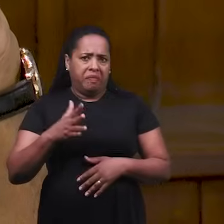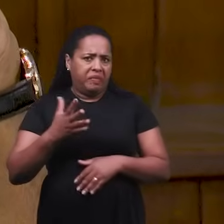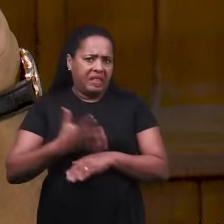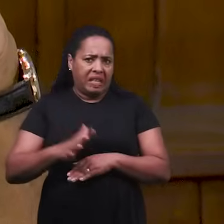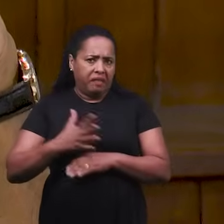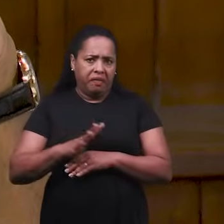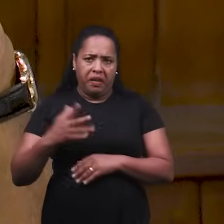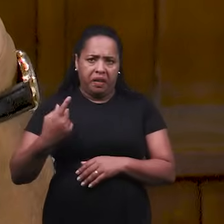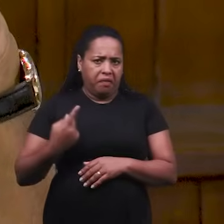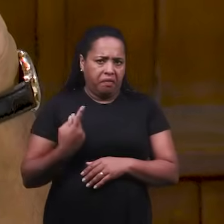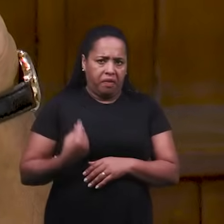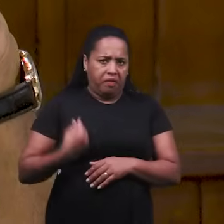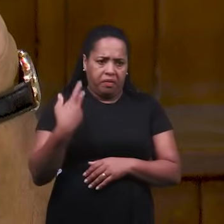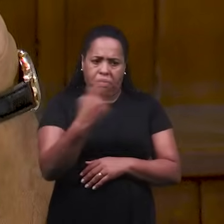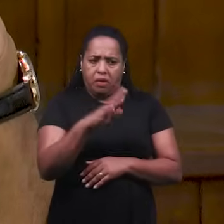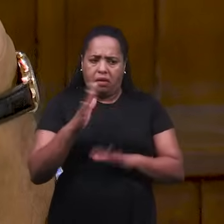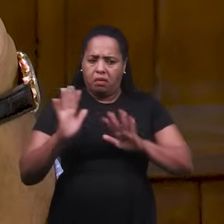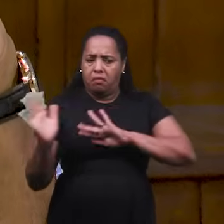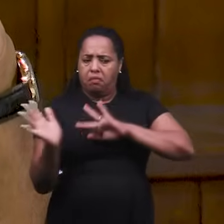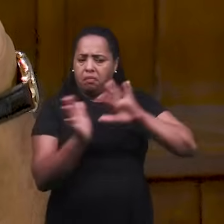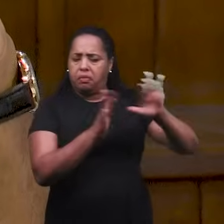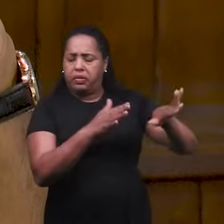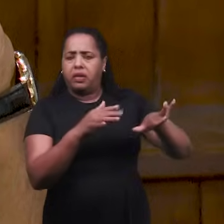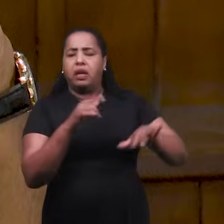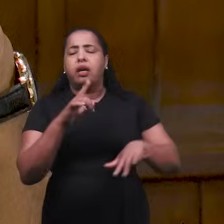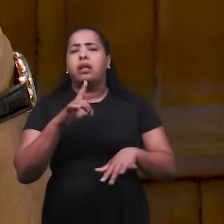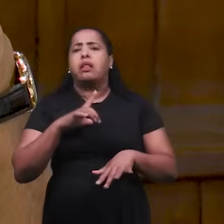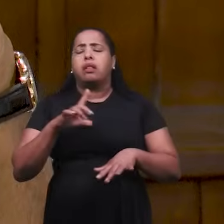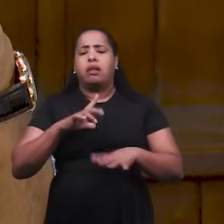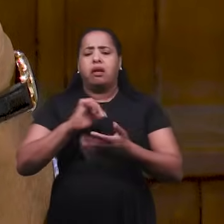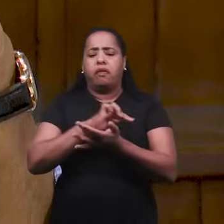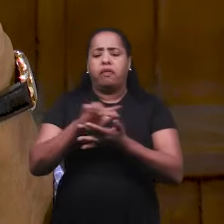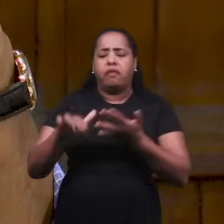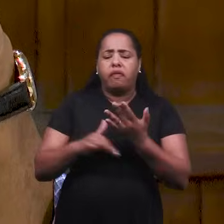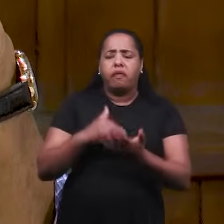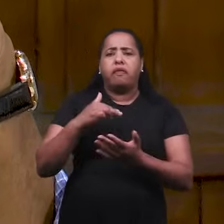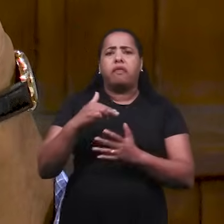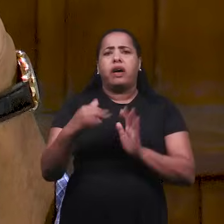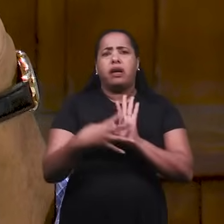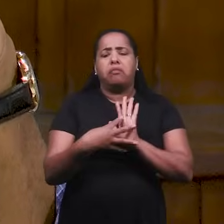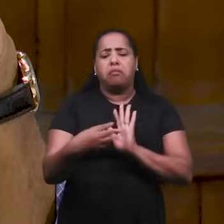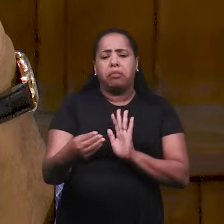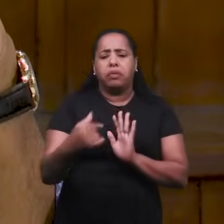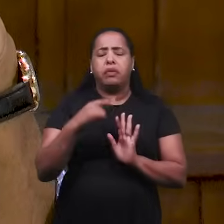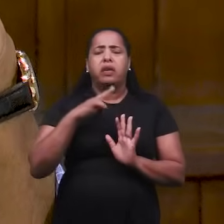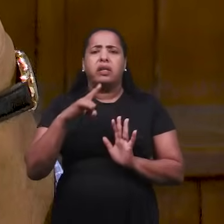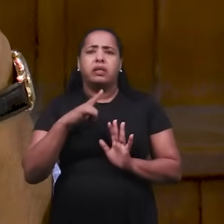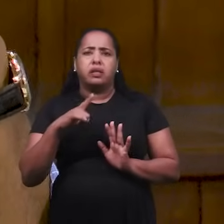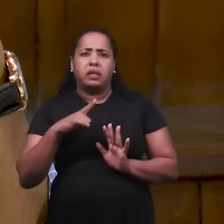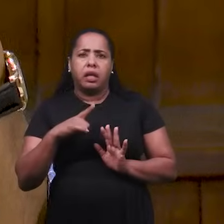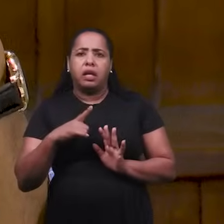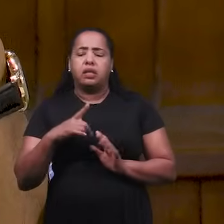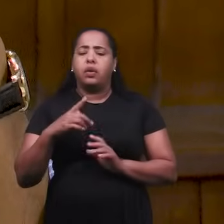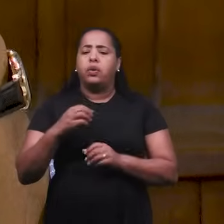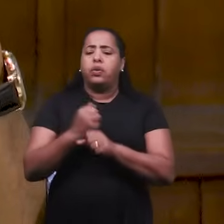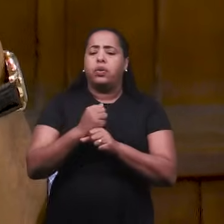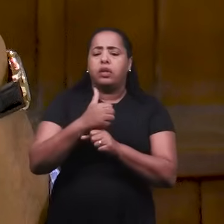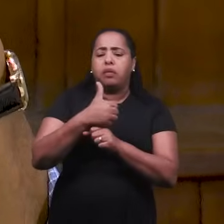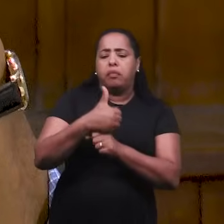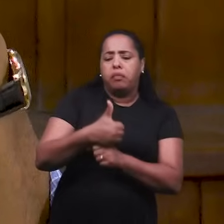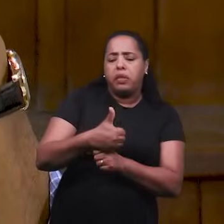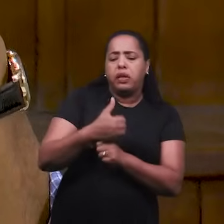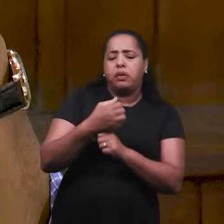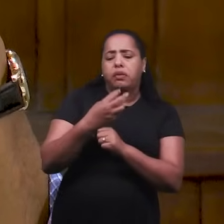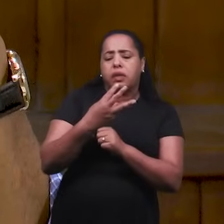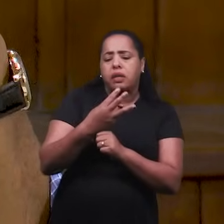Tiveram homens, por exemplo, você teve vários, vou dar alguns exemplos, teve Efraim, no ano 360, ele pregava